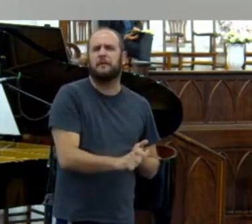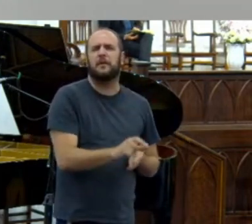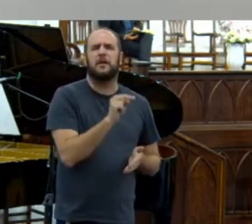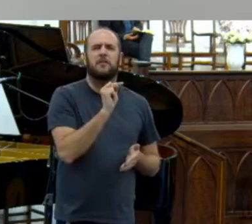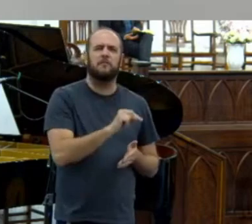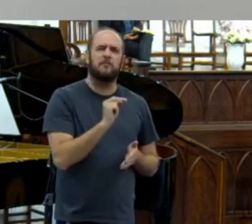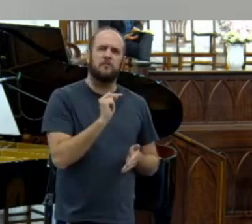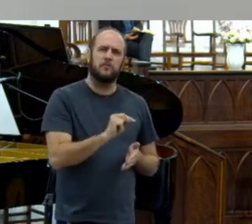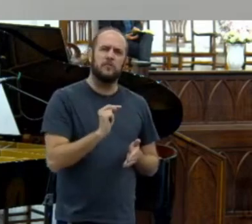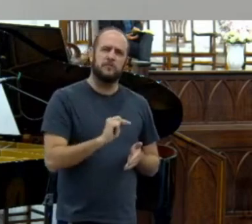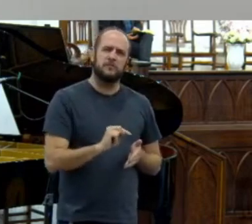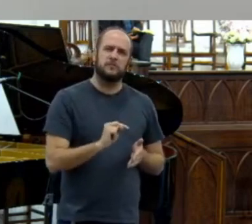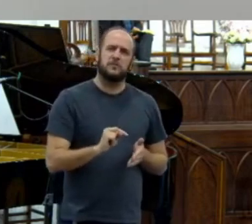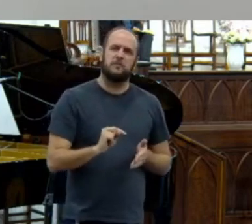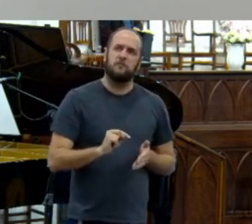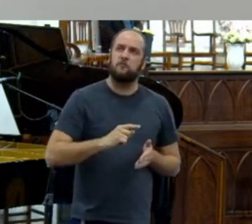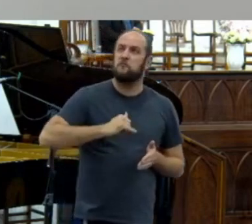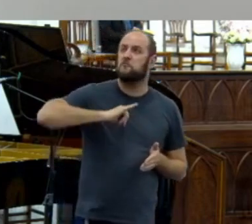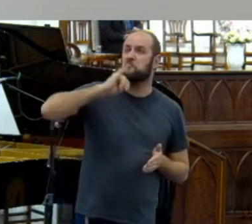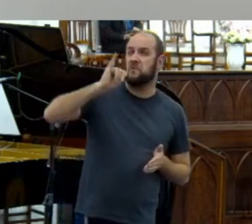Deus replicares?